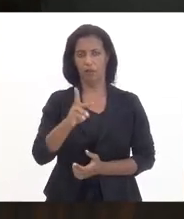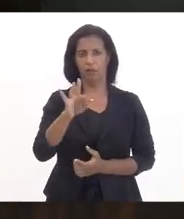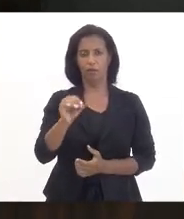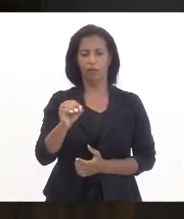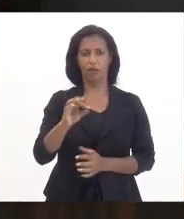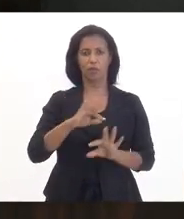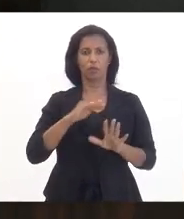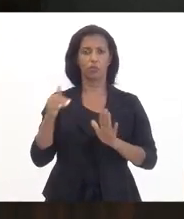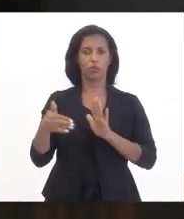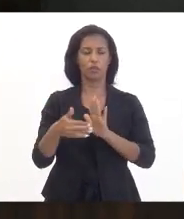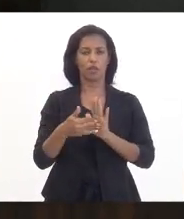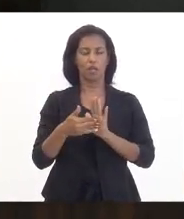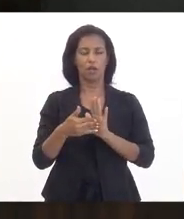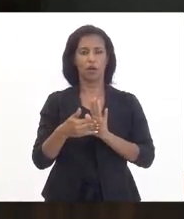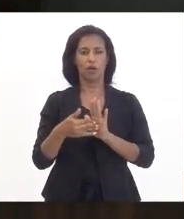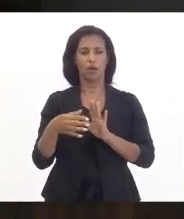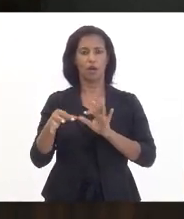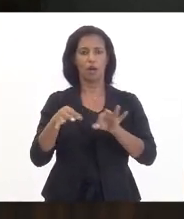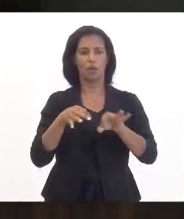aposto ao projeto de lei